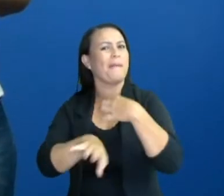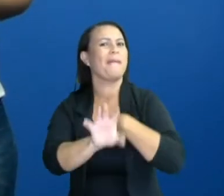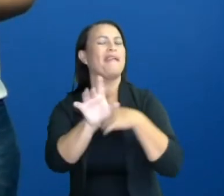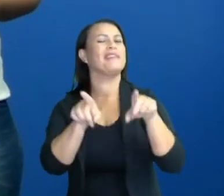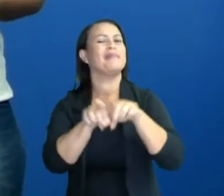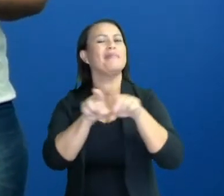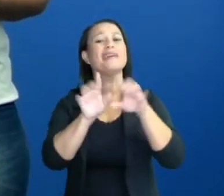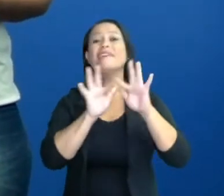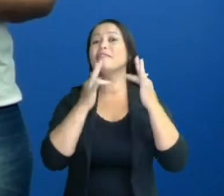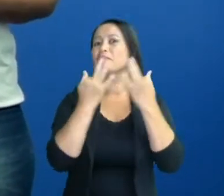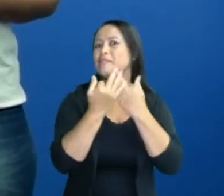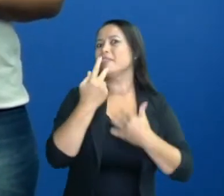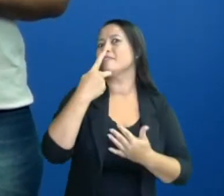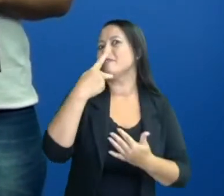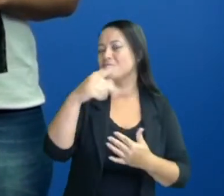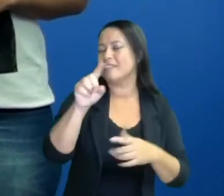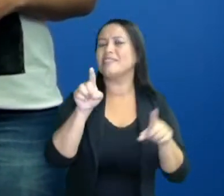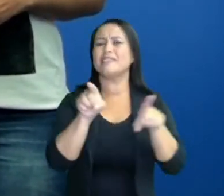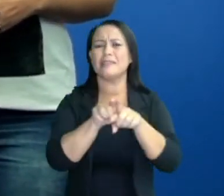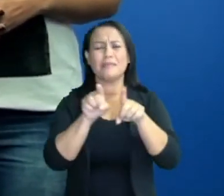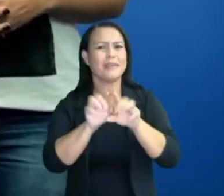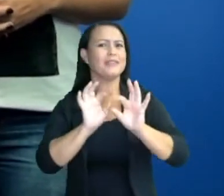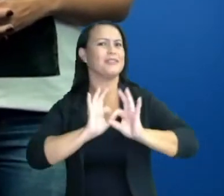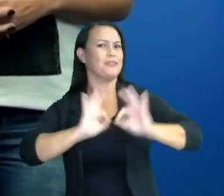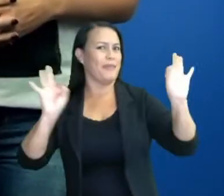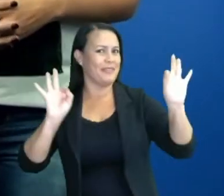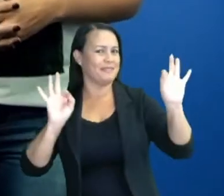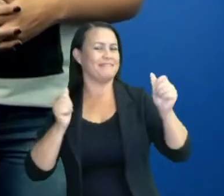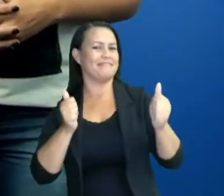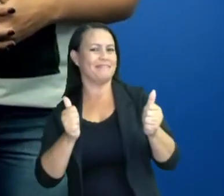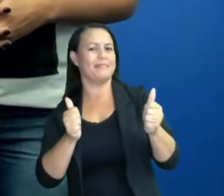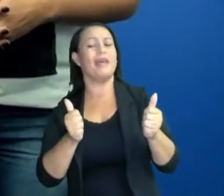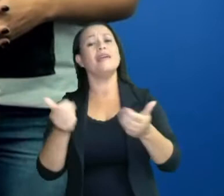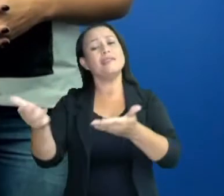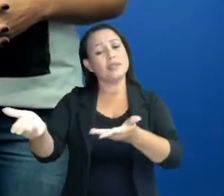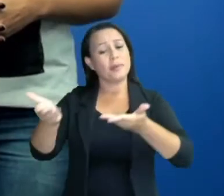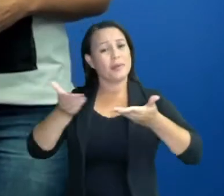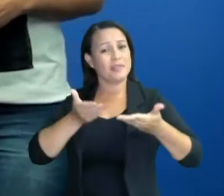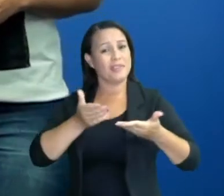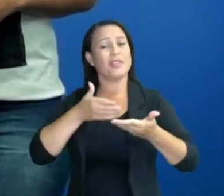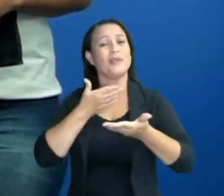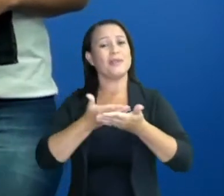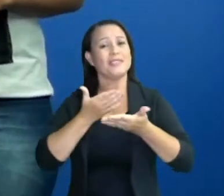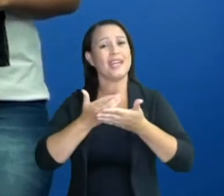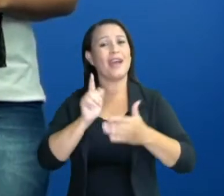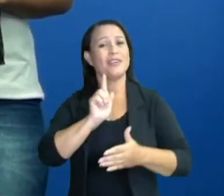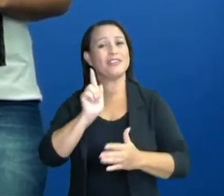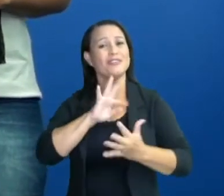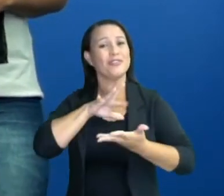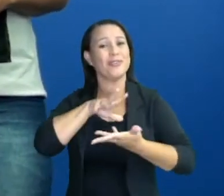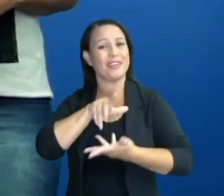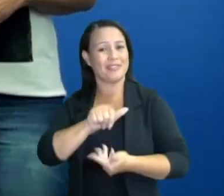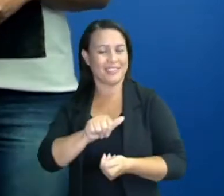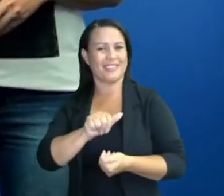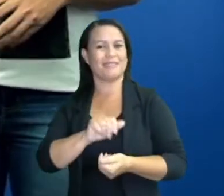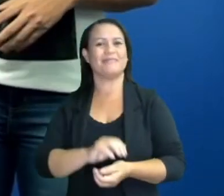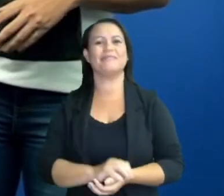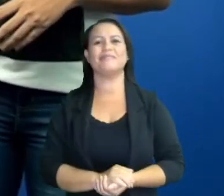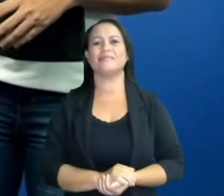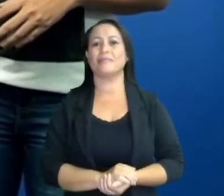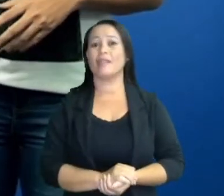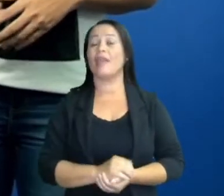bem e que os família os familiares se vocês também estejam bem sejam bem-vindos a nossa aula de geografia